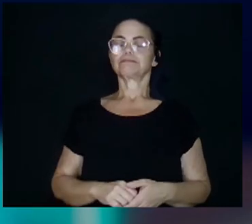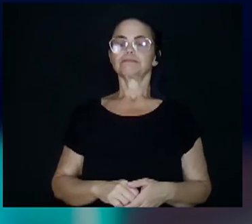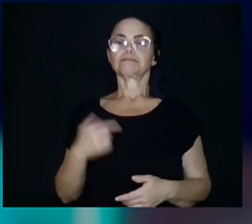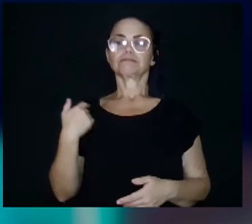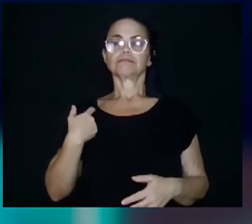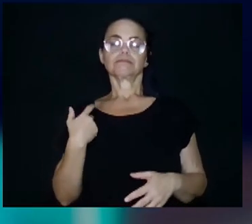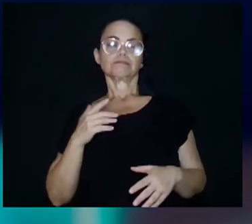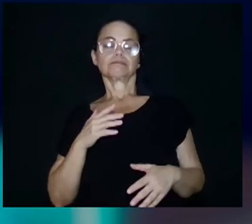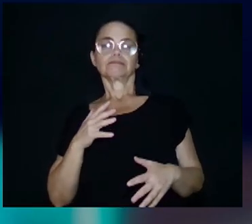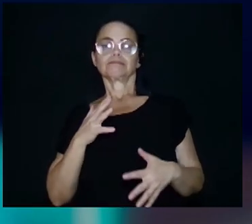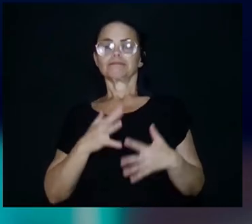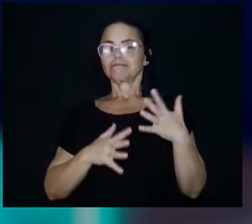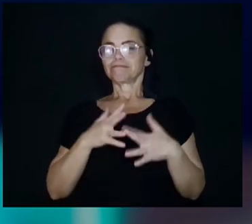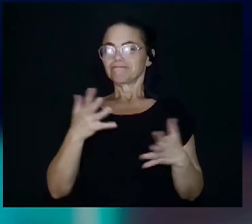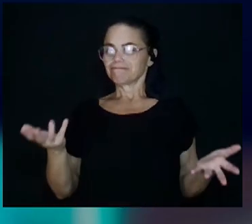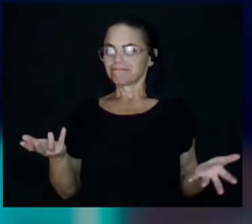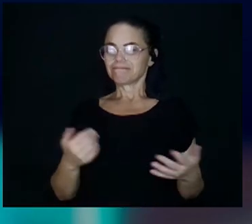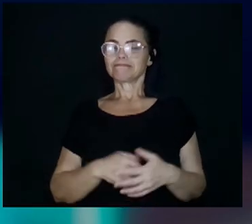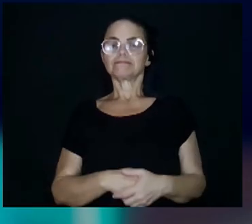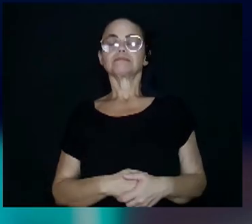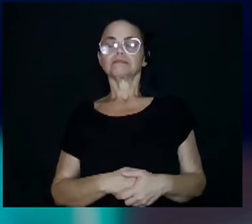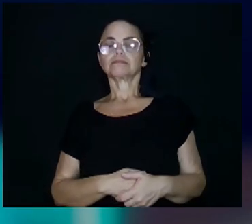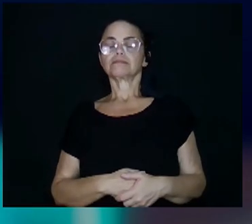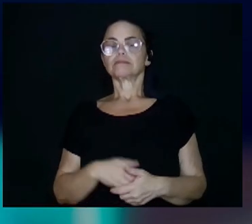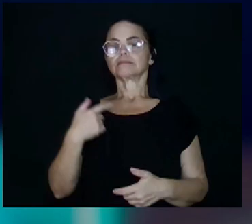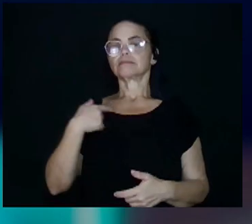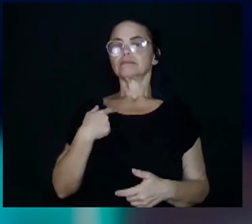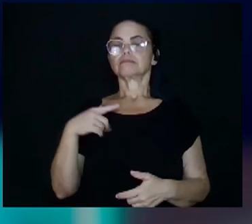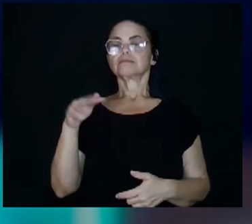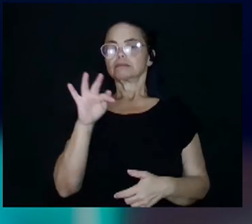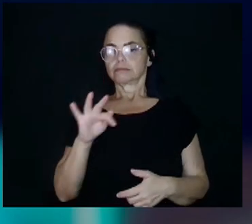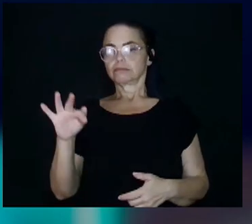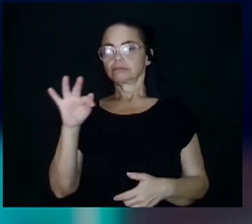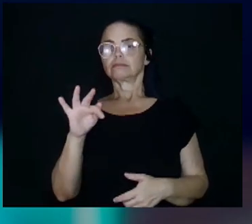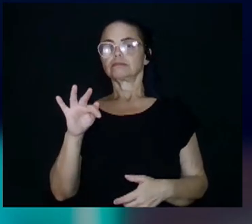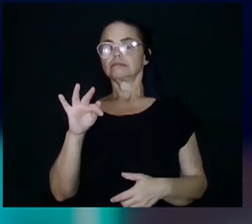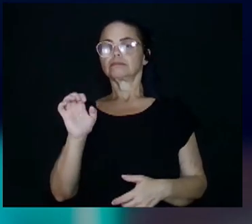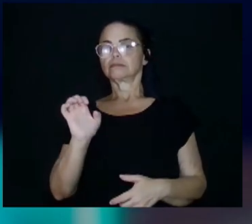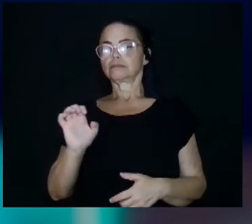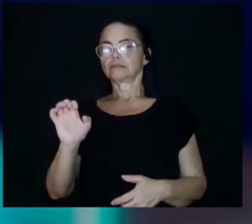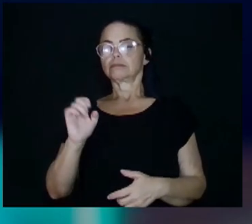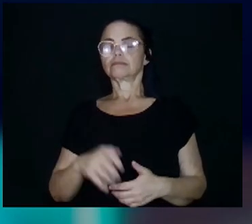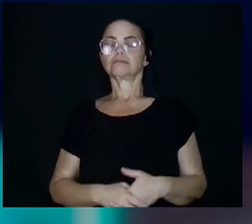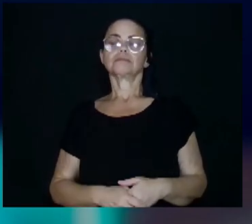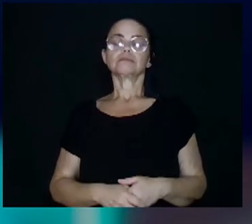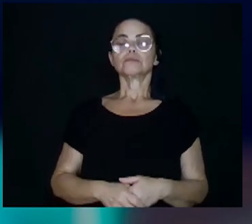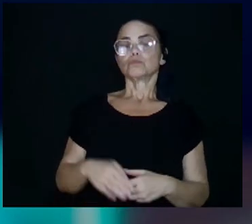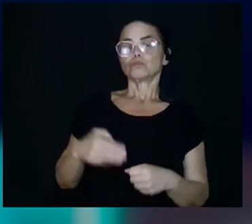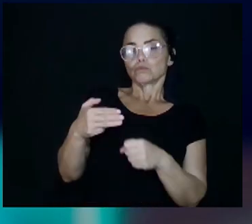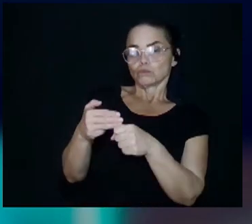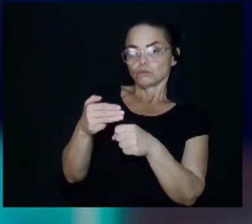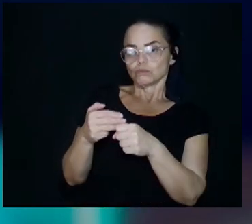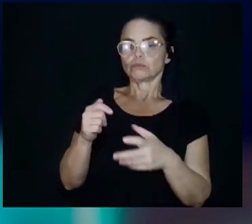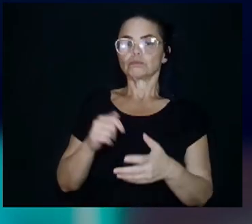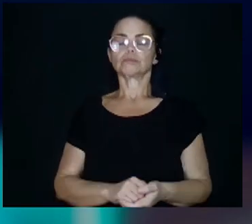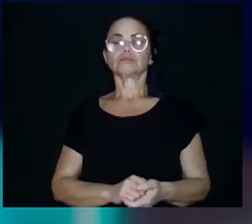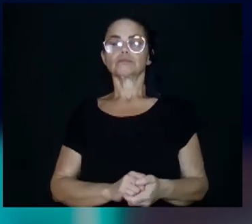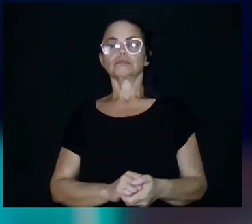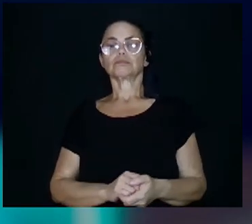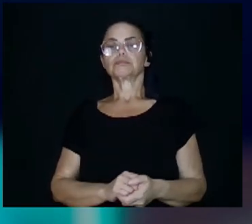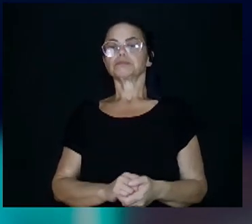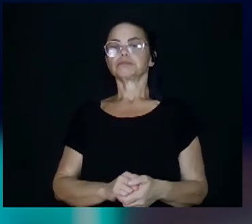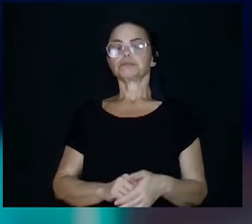as competências do ente federativo Estado, do ente federativo município, essas questões todas.